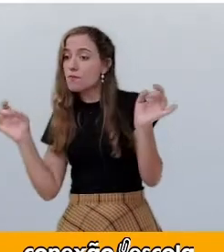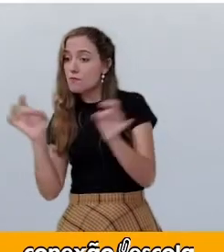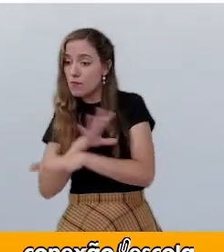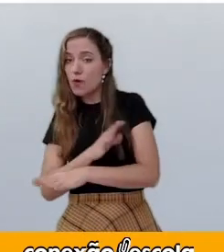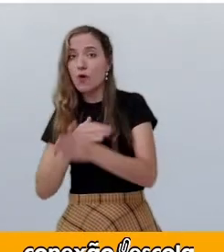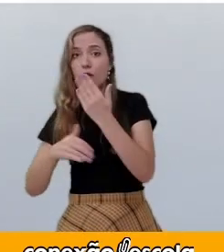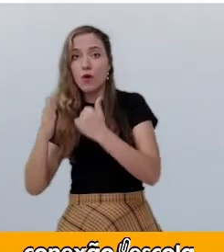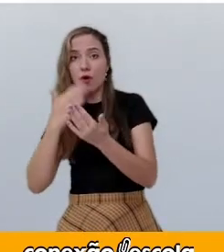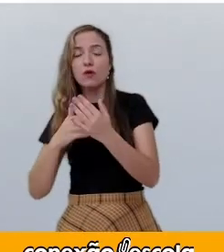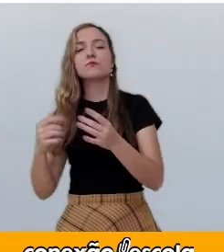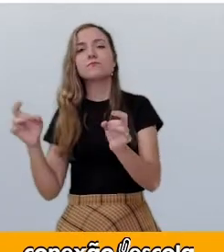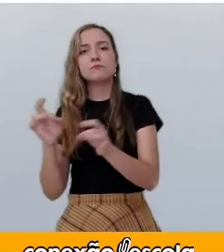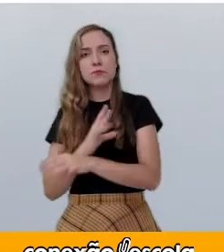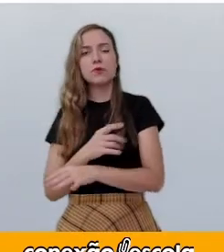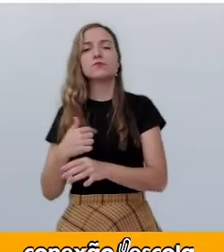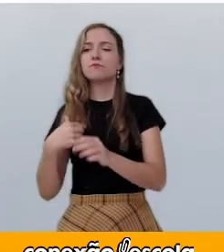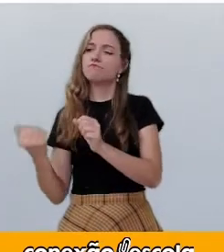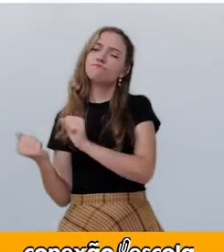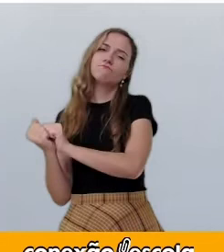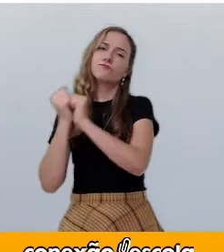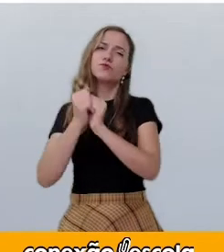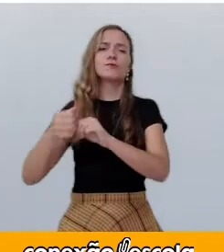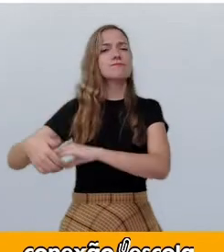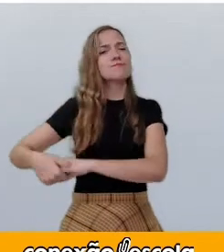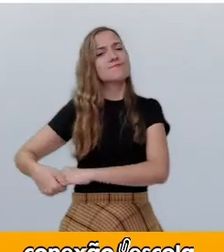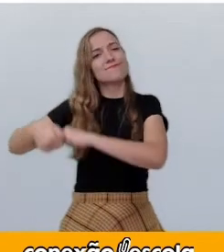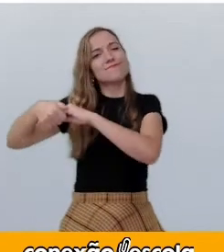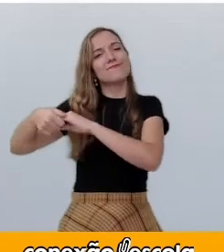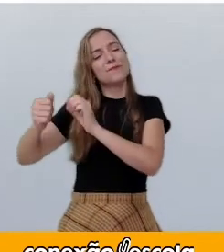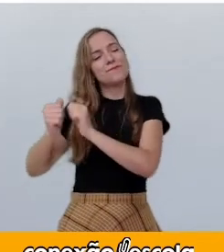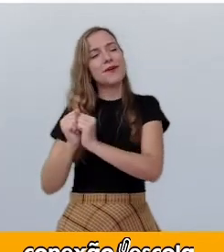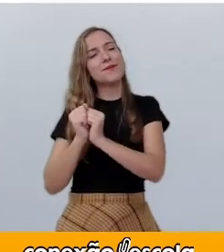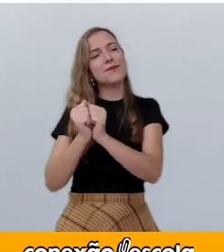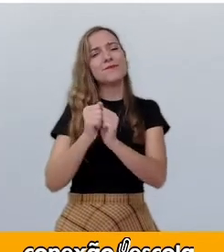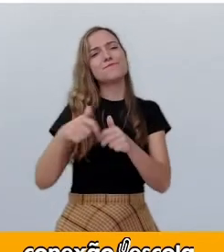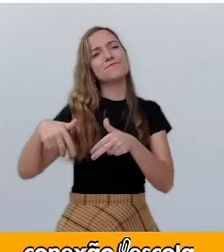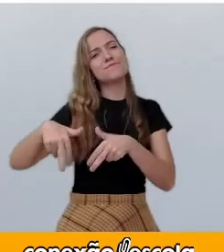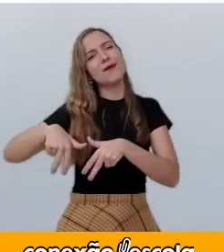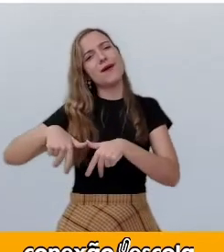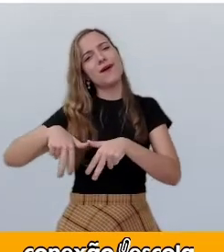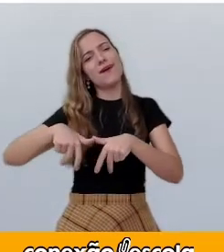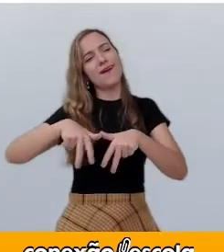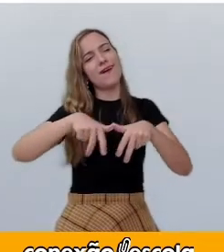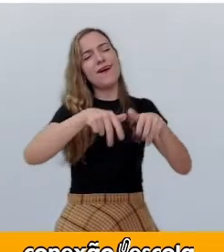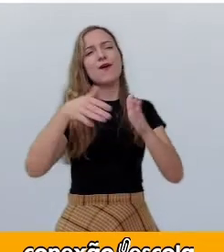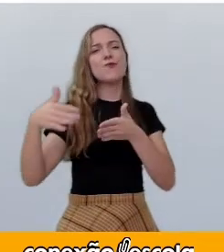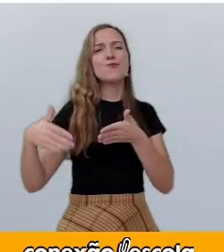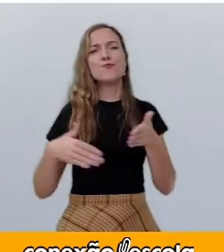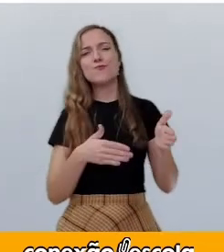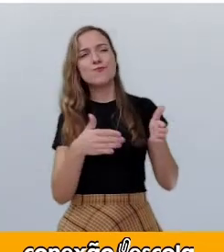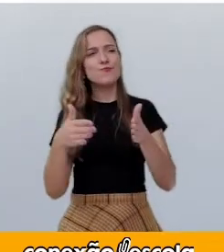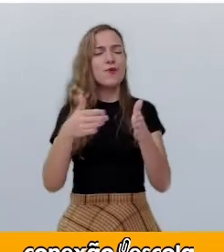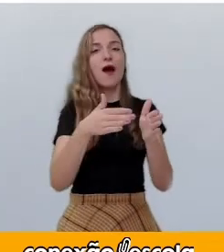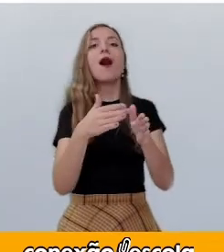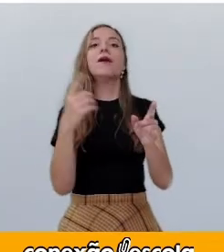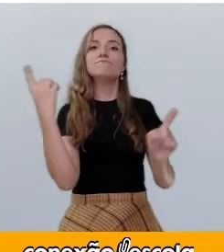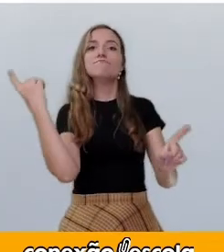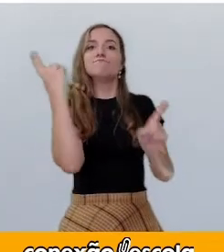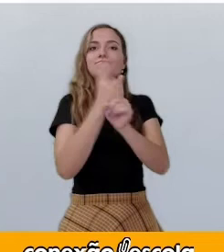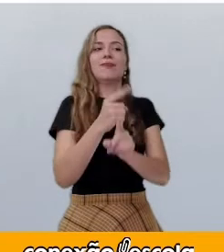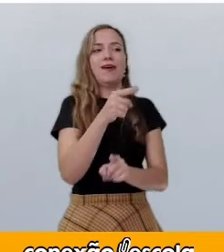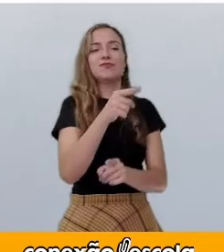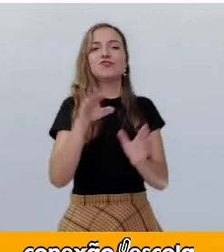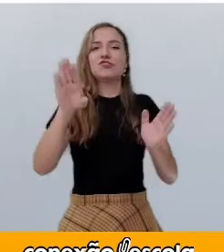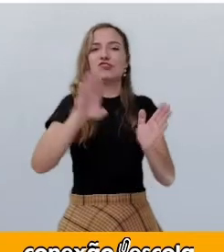manhã e de mãos dadas caminhavamos pelas ruas até chegarmos